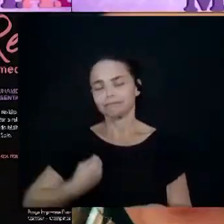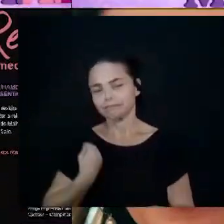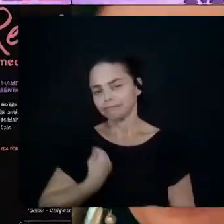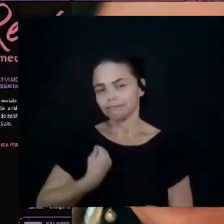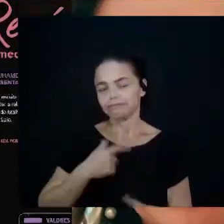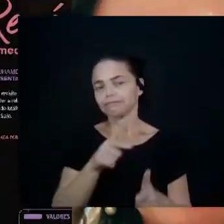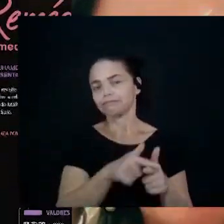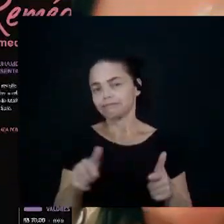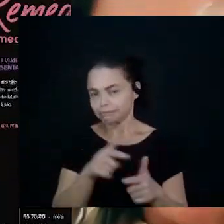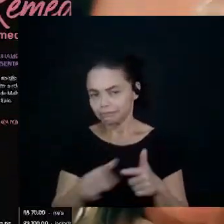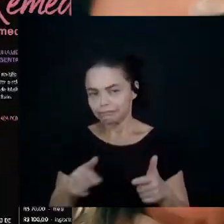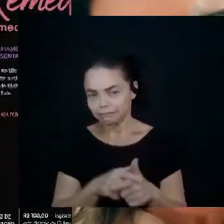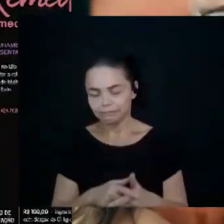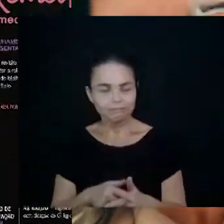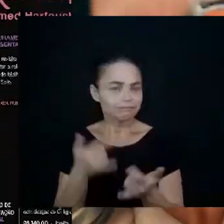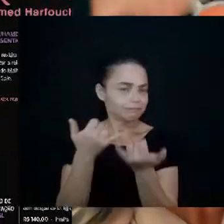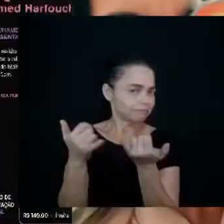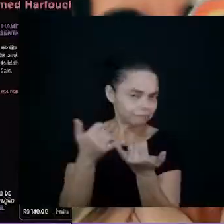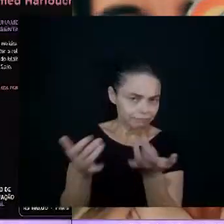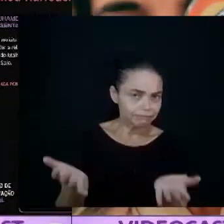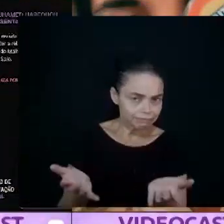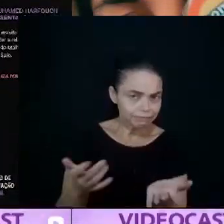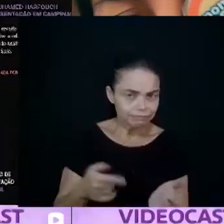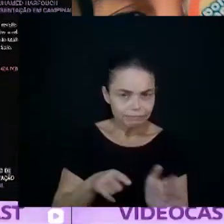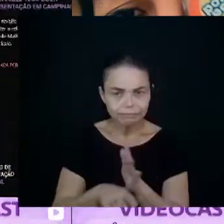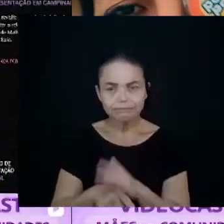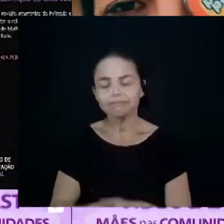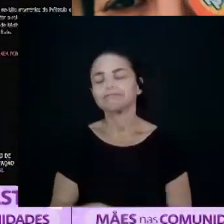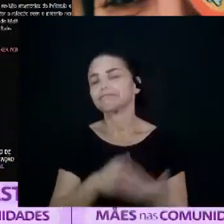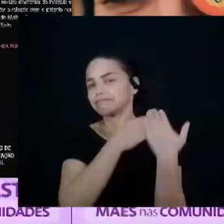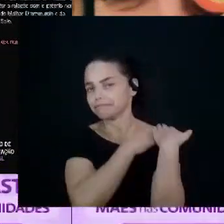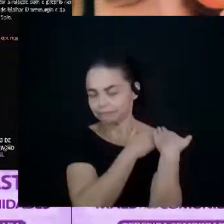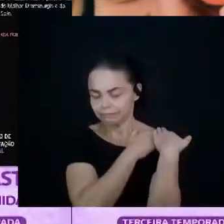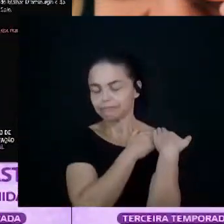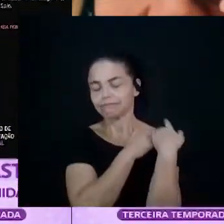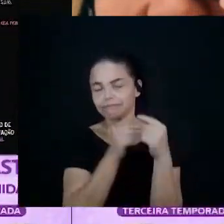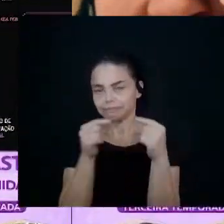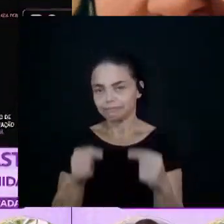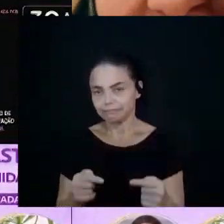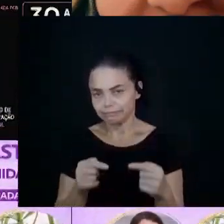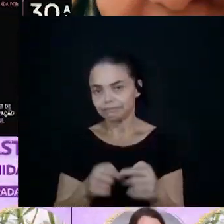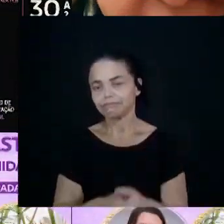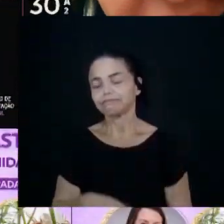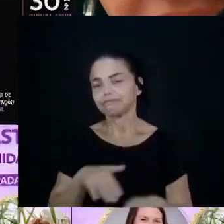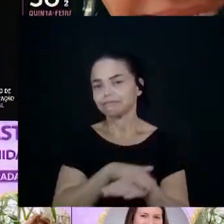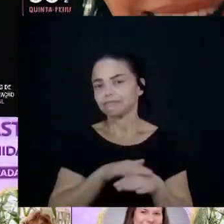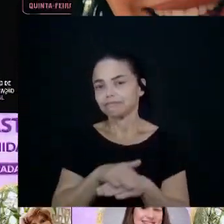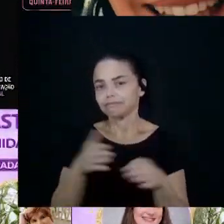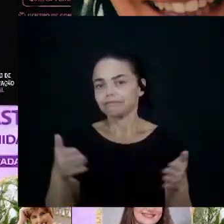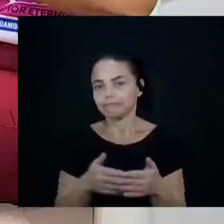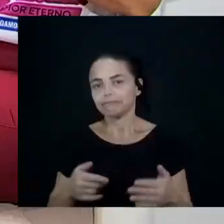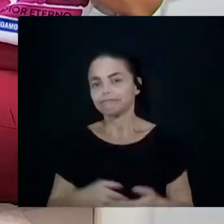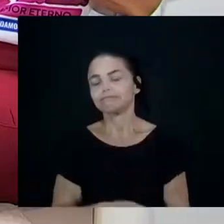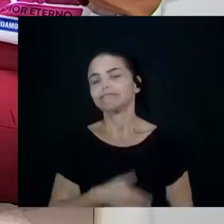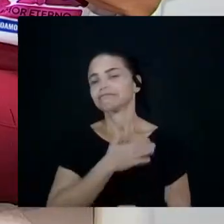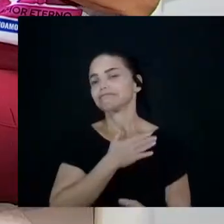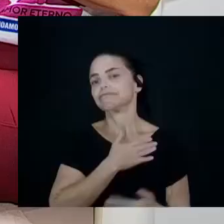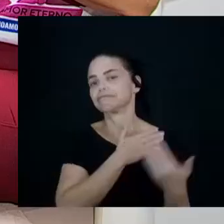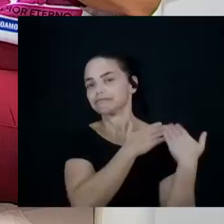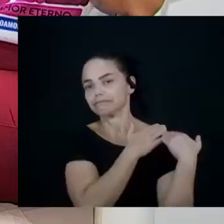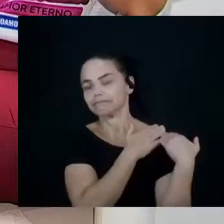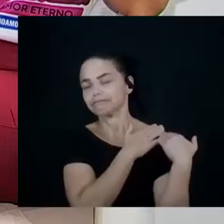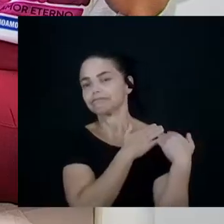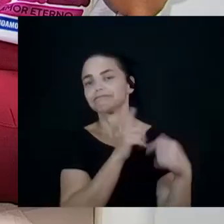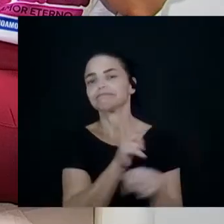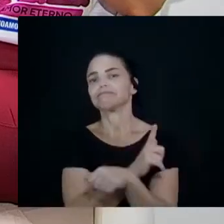problemas tão semelhantes? Sim. É uma responsabilidade, é um desafio. Eu estava conversando com as meninas agora há pouco ali sobre isso. A minha responsabilidade como gestora de um